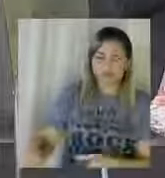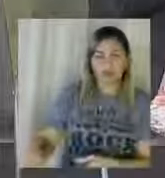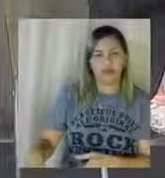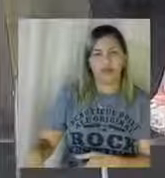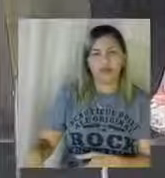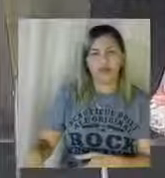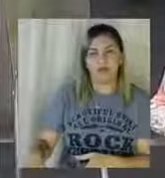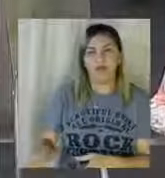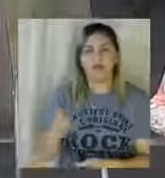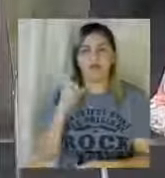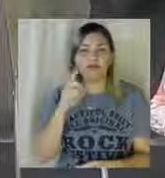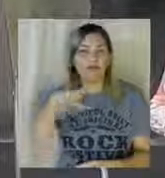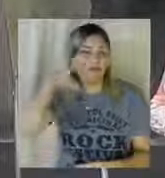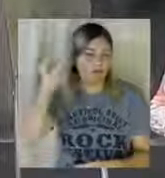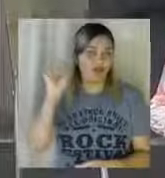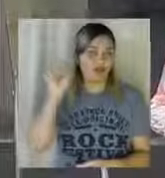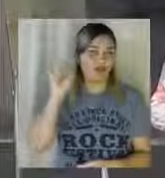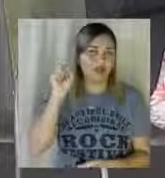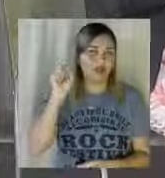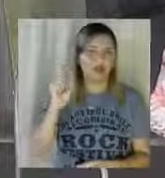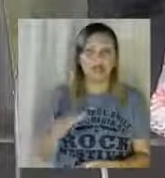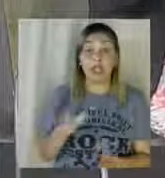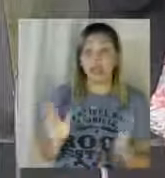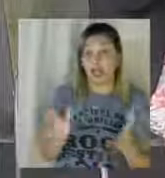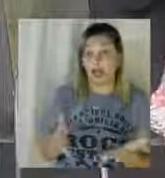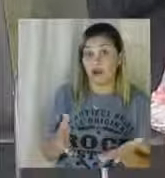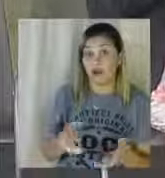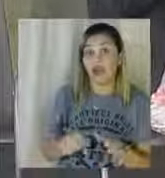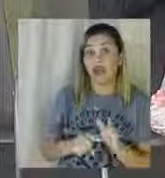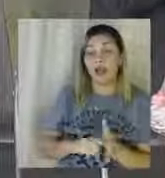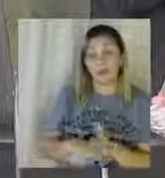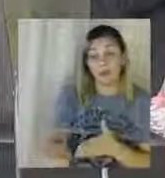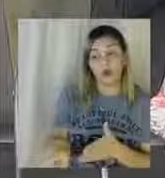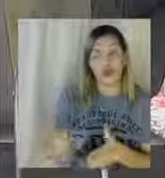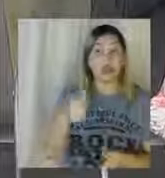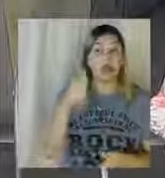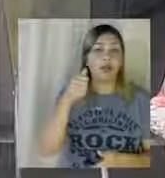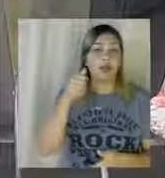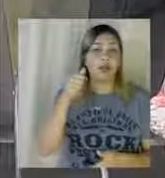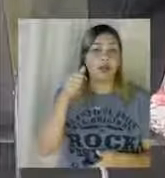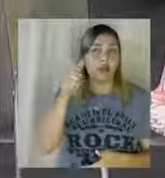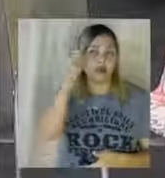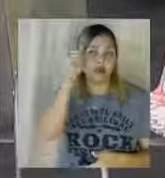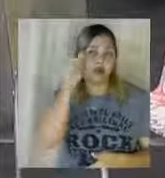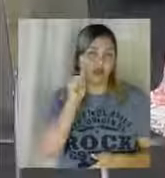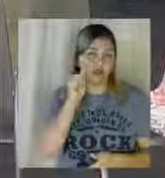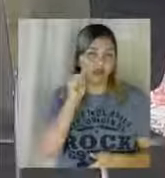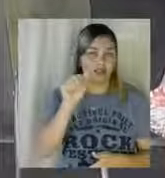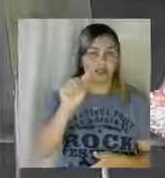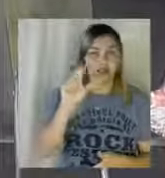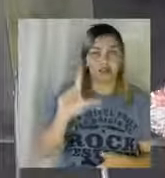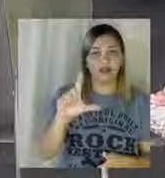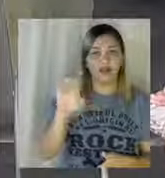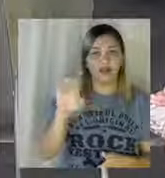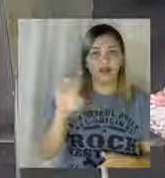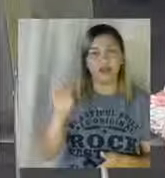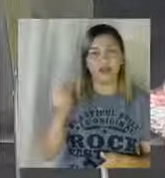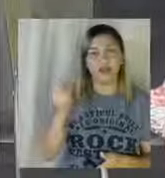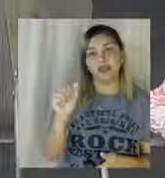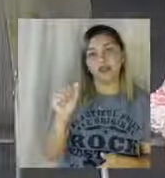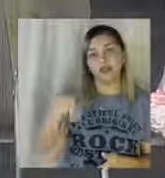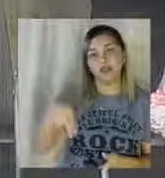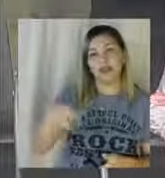Alessandra, nossa queridinha Alessandra. Quando, Alessandra, você começou a iniciação em